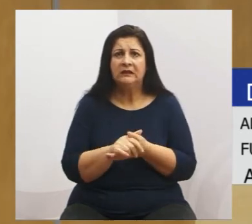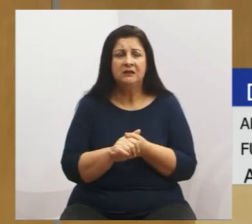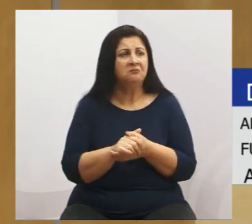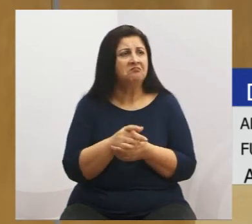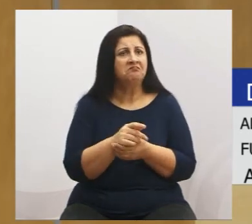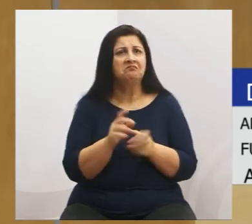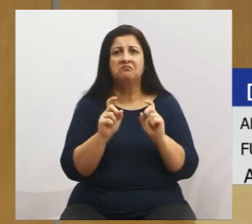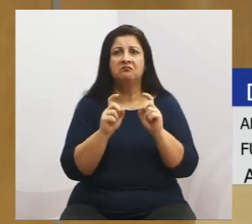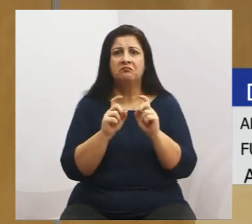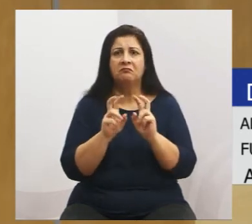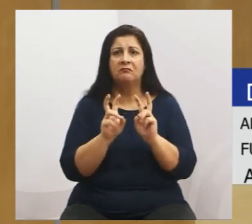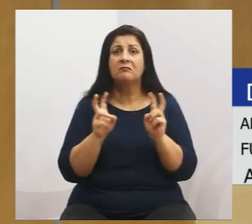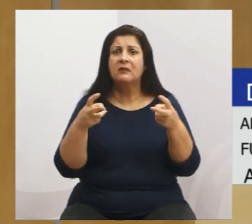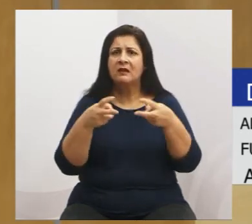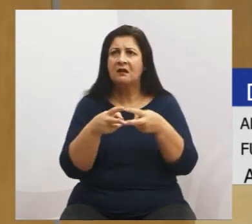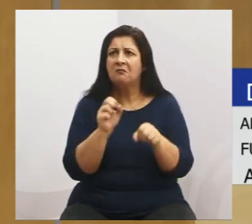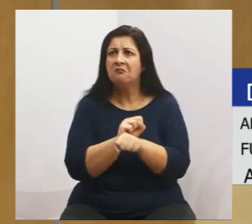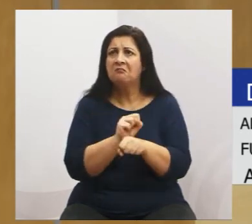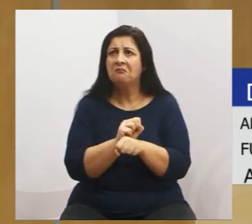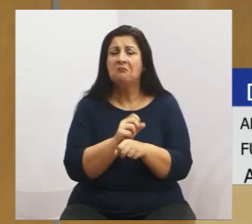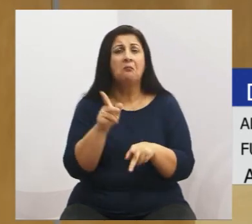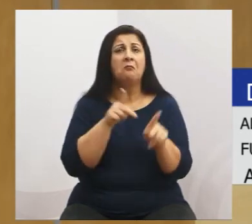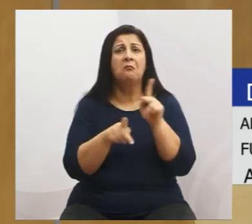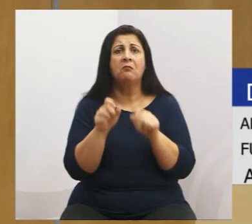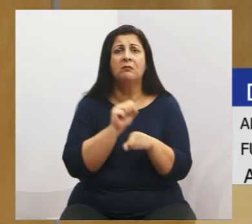de Jacareí não tem esse retorno. Foram